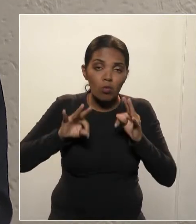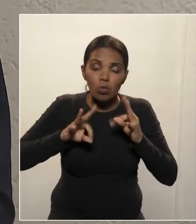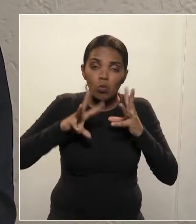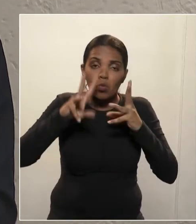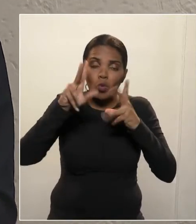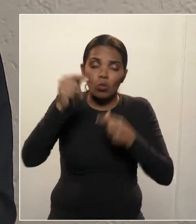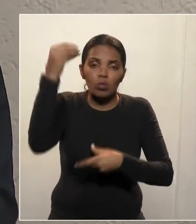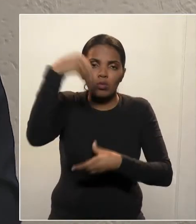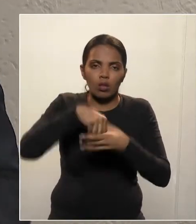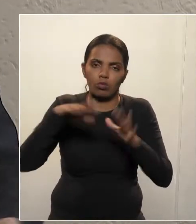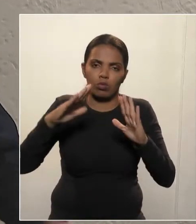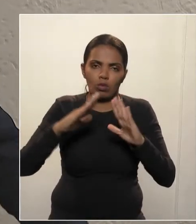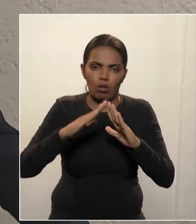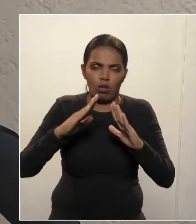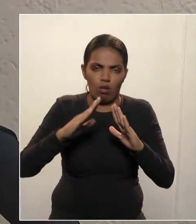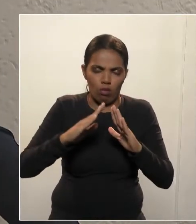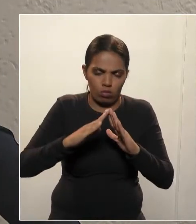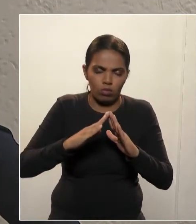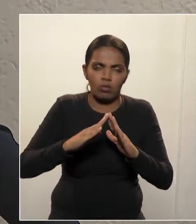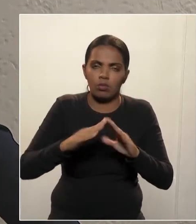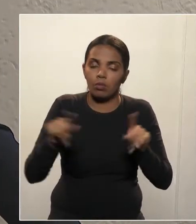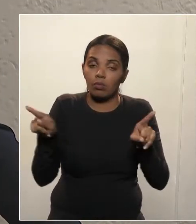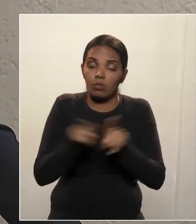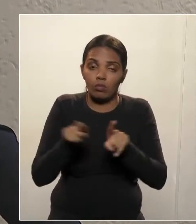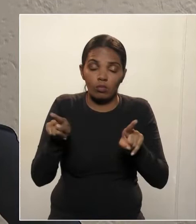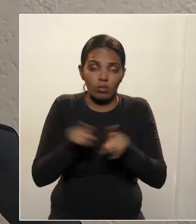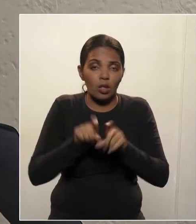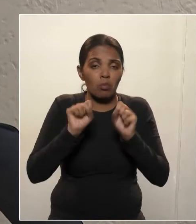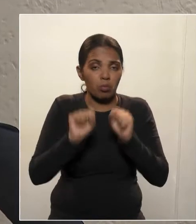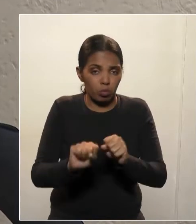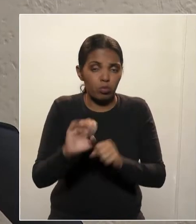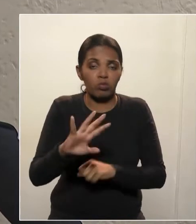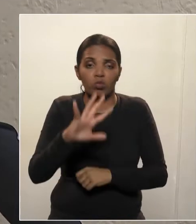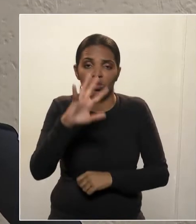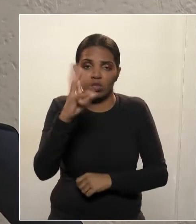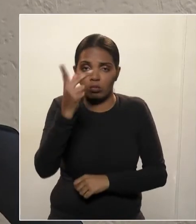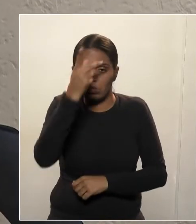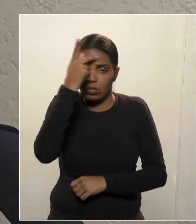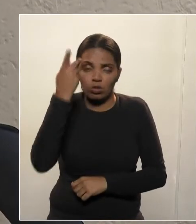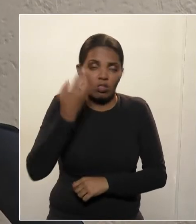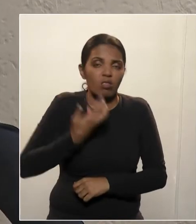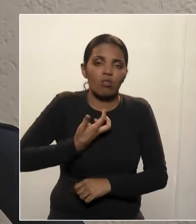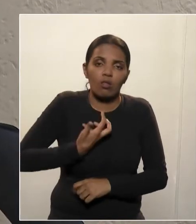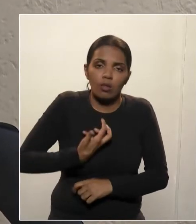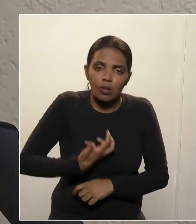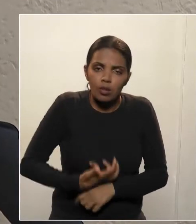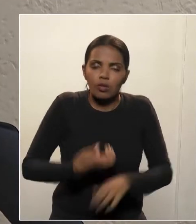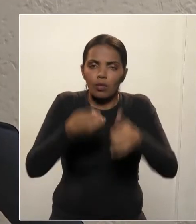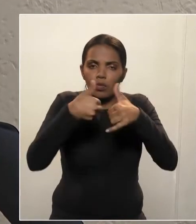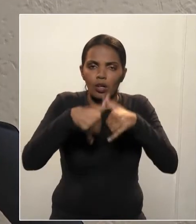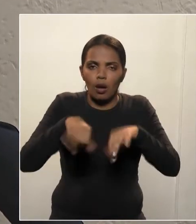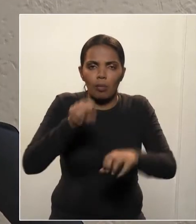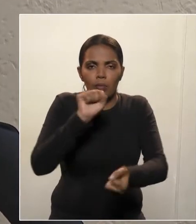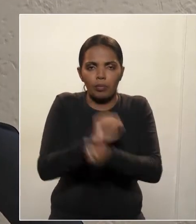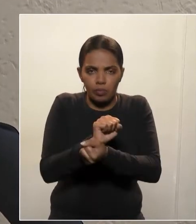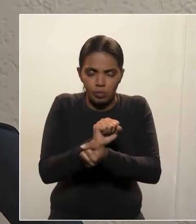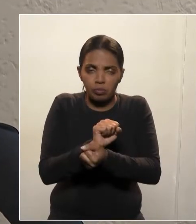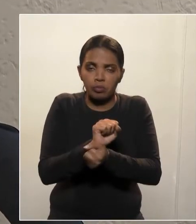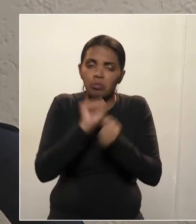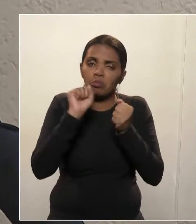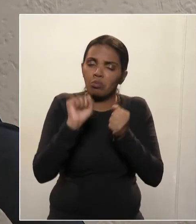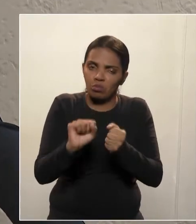sob quarentena e há o risco de que a fadiga e o cansaço no cumprimento das regras agora